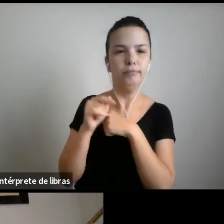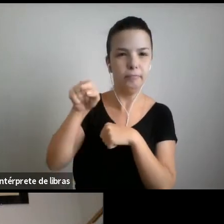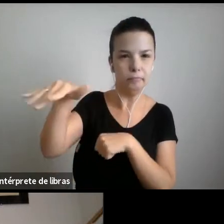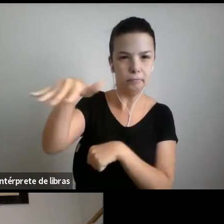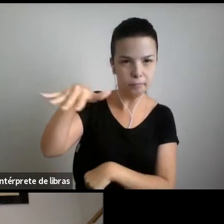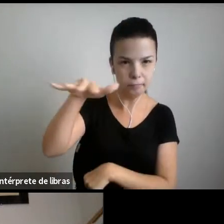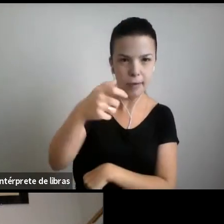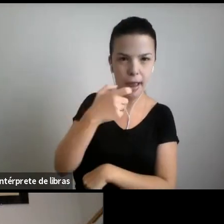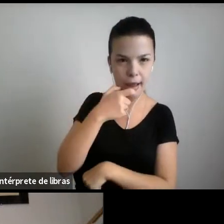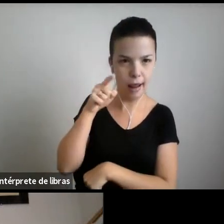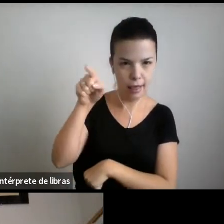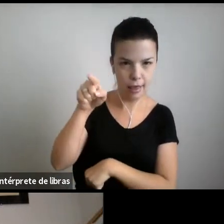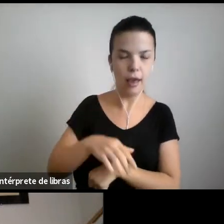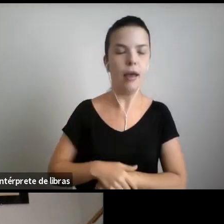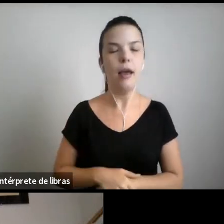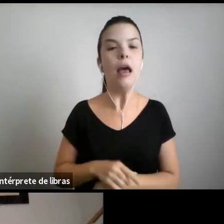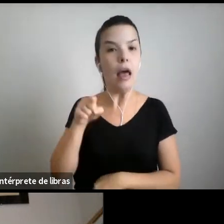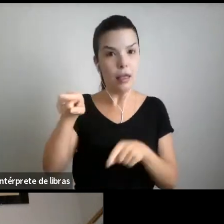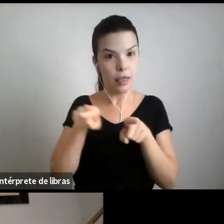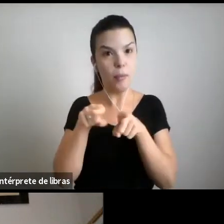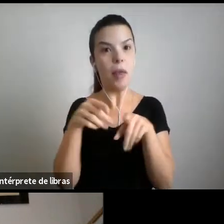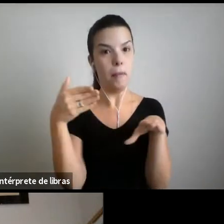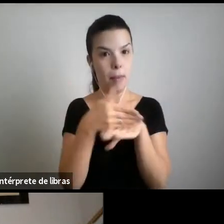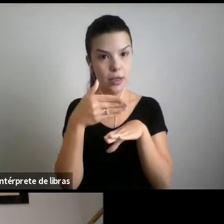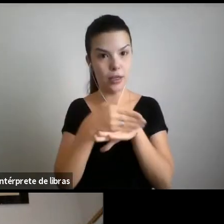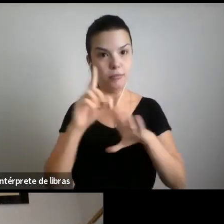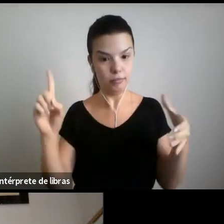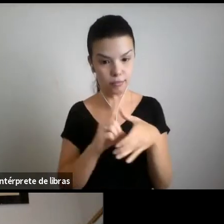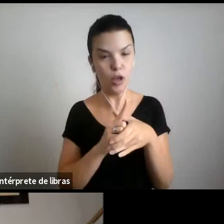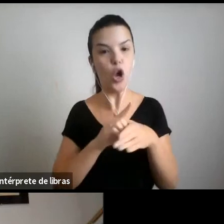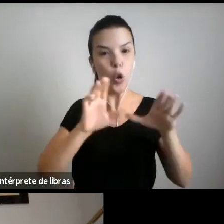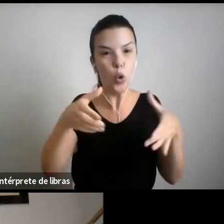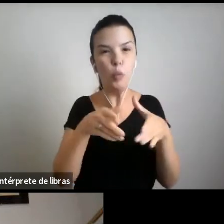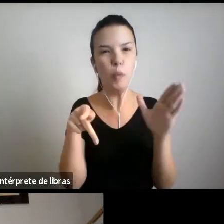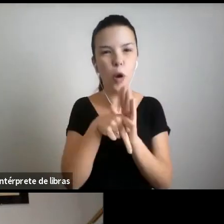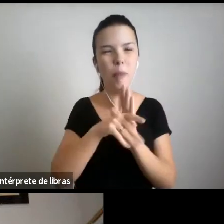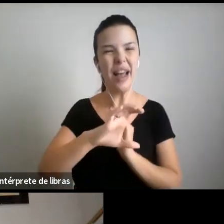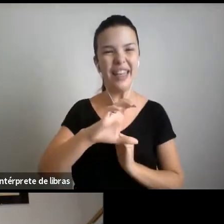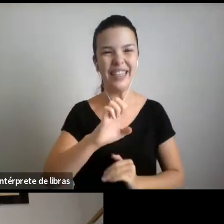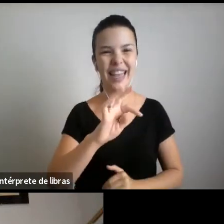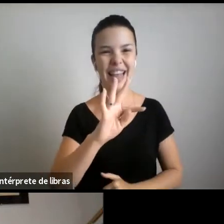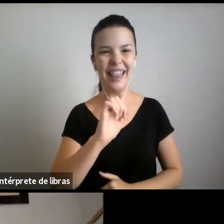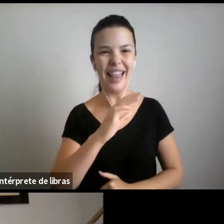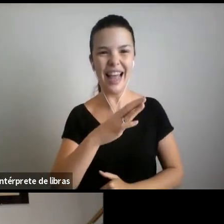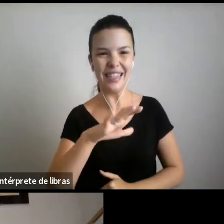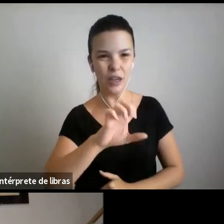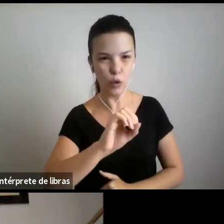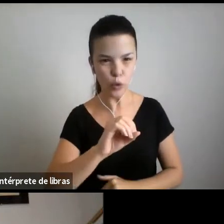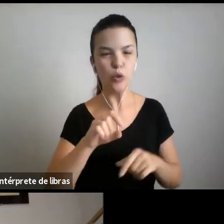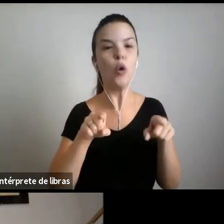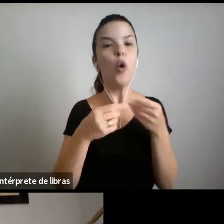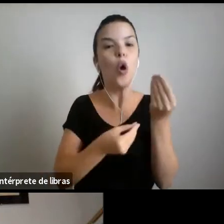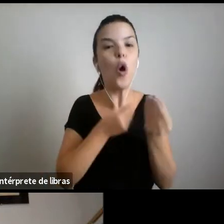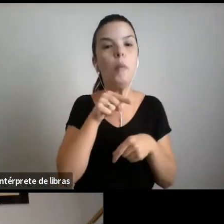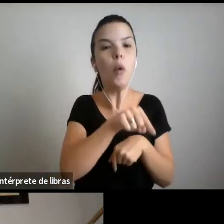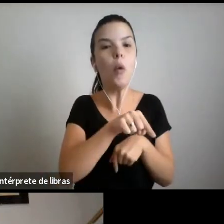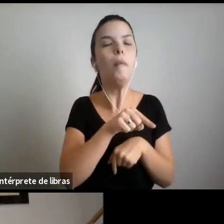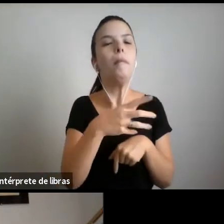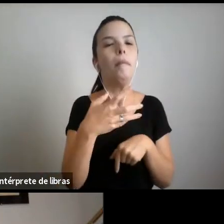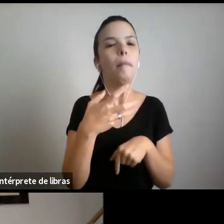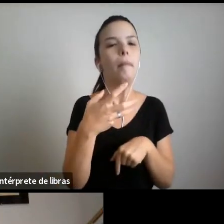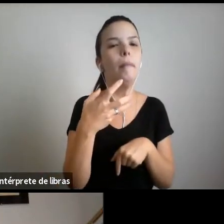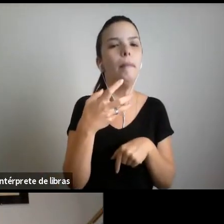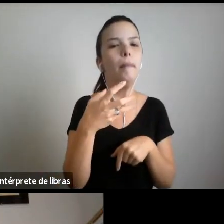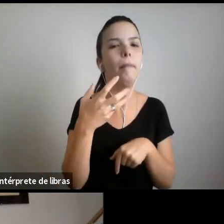Hoyt é membro do grupo especialista em cetáceos da Comissão de Sobrevivência de Espécies da União Internacional para a Conservação da Natureza,